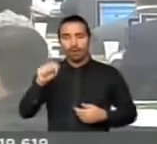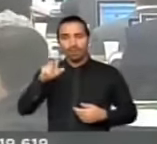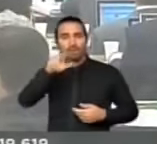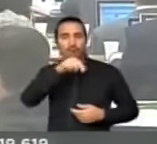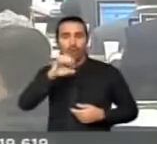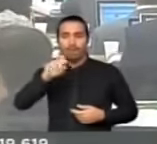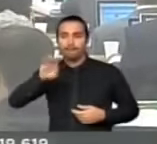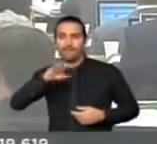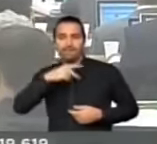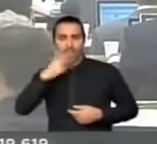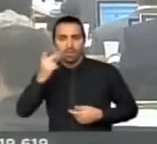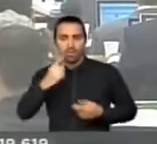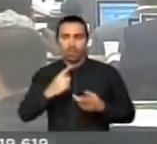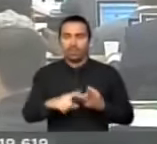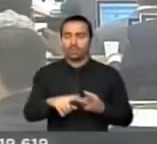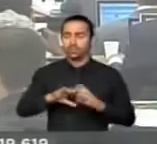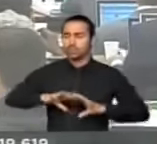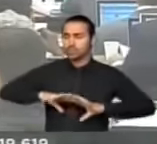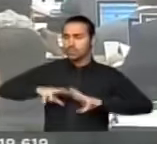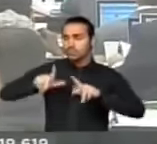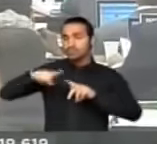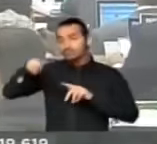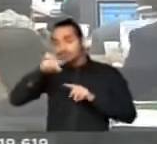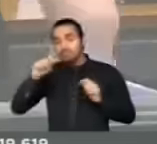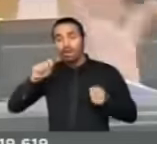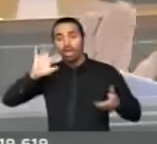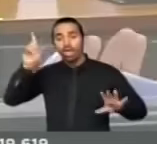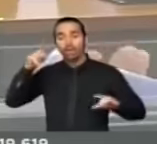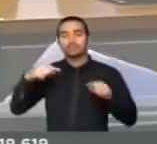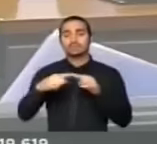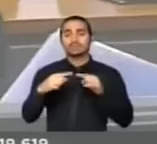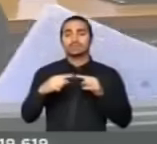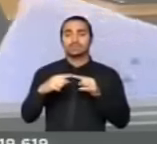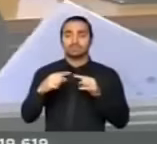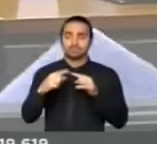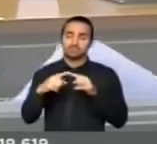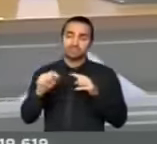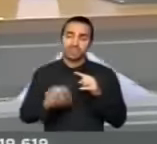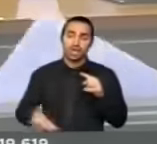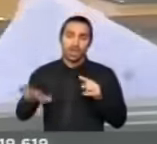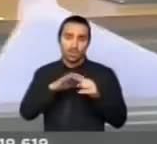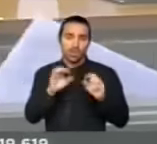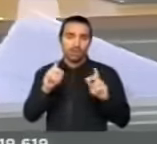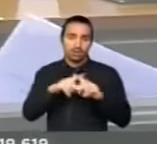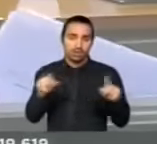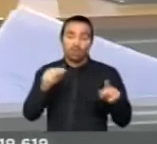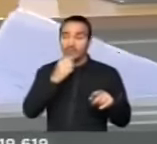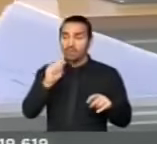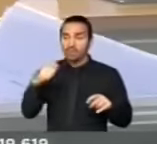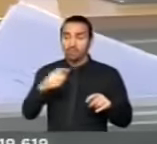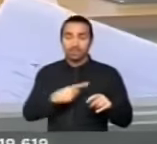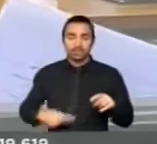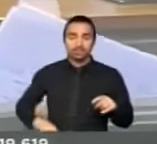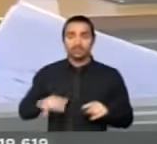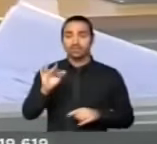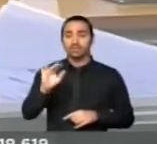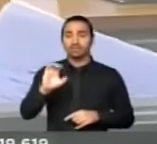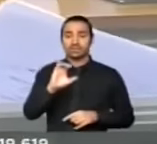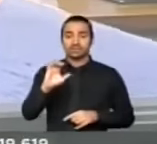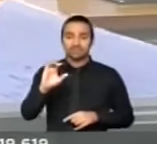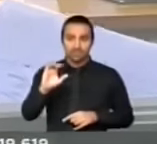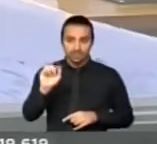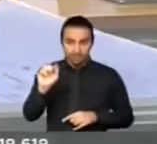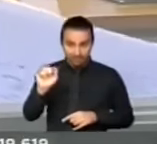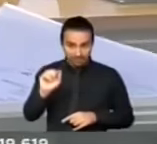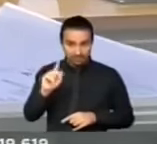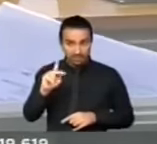colocar, tudo isso pode fazer parte de um conjunto da obra. Aliás, foi o presidente Fernando Henrique Cardoso, do